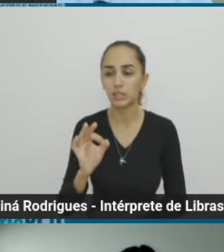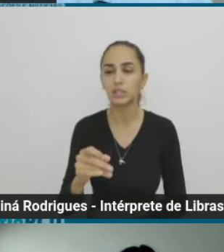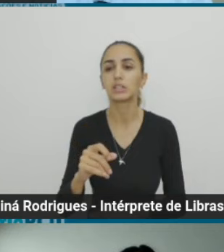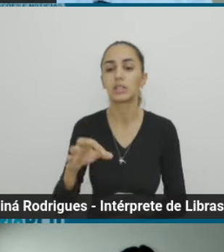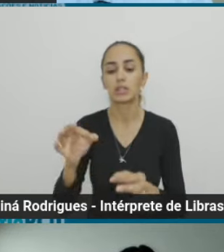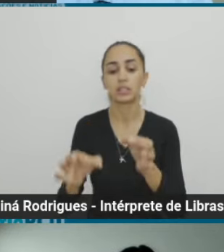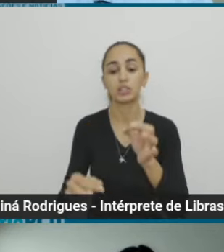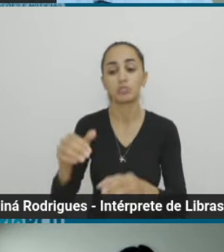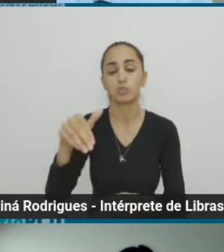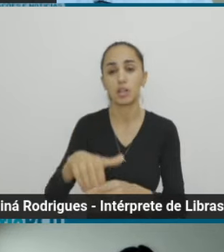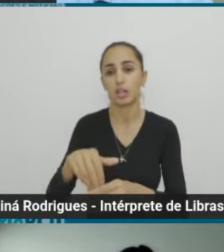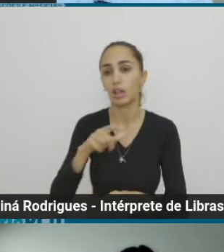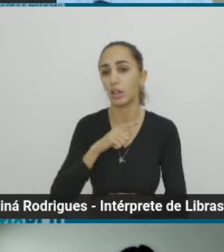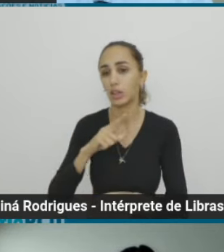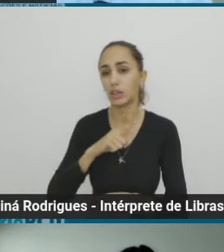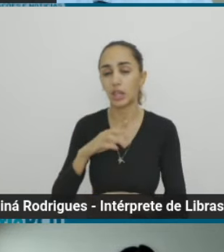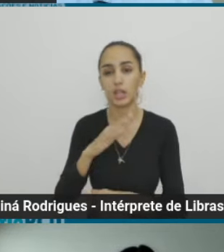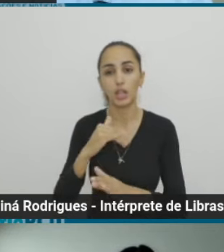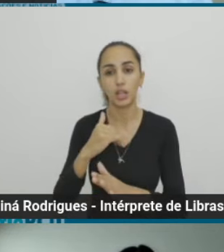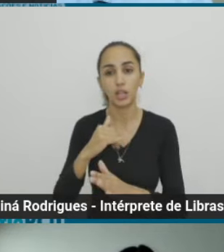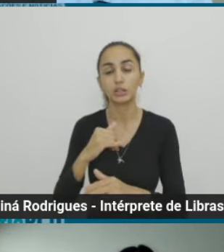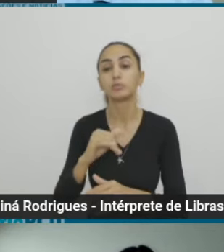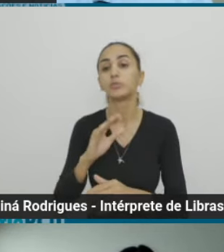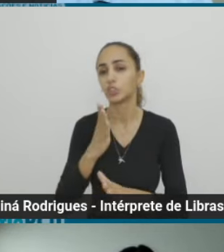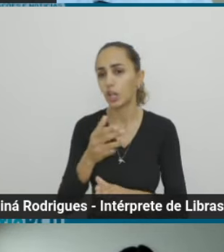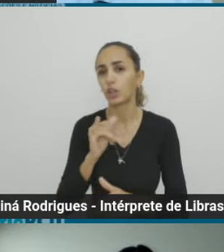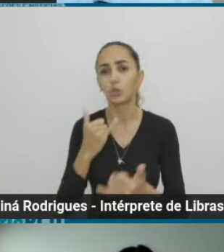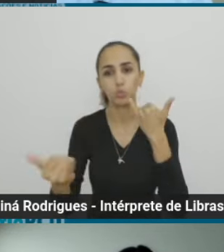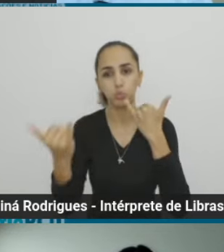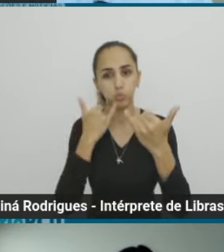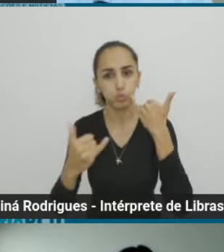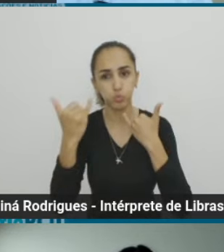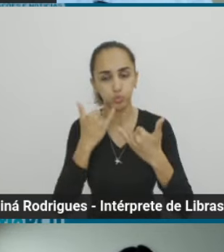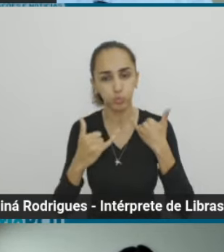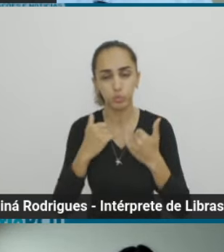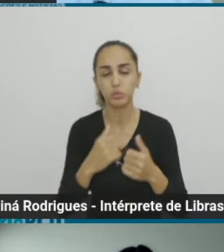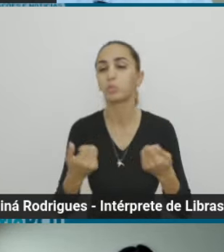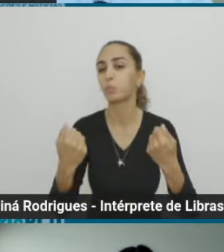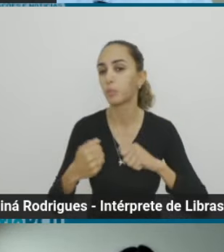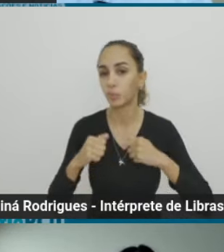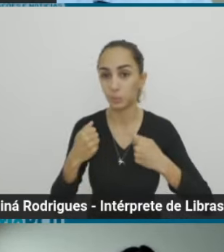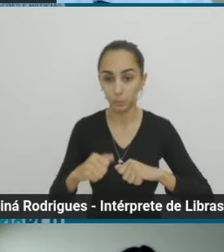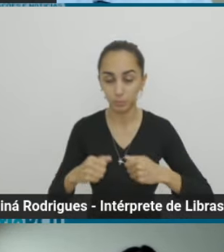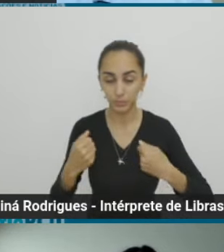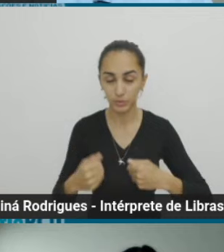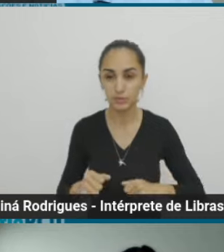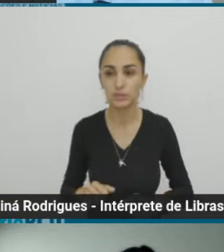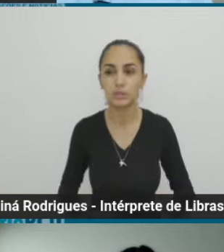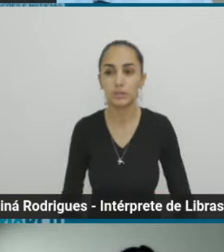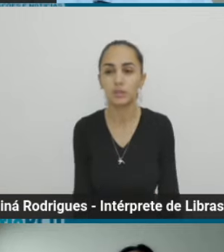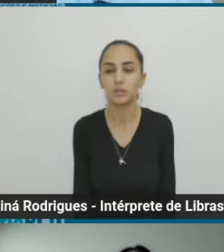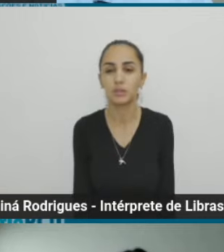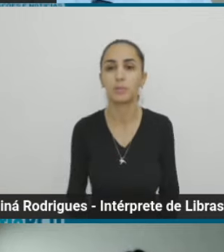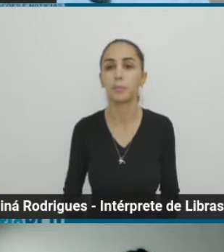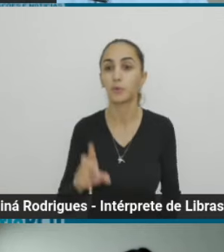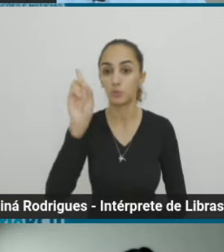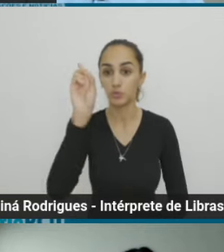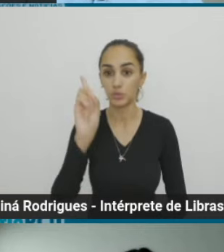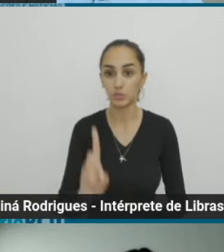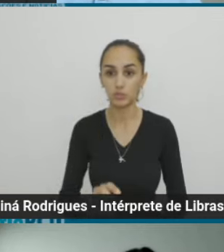Eleitoral todas as informações daquilo que precisa para o exercício do seu direito de